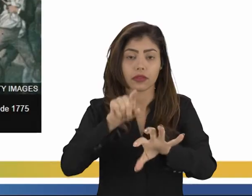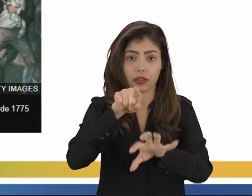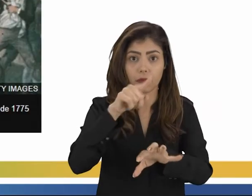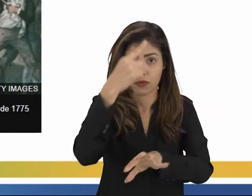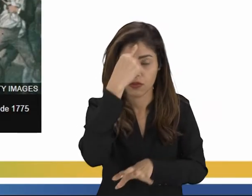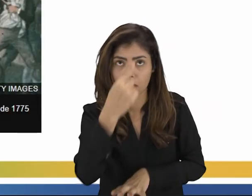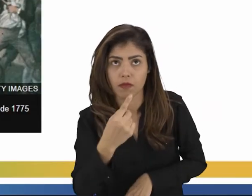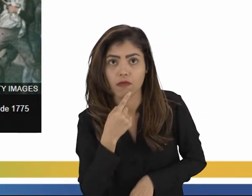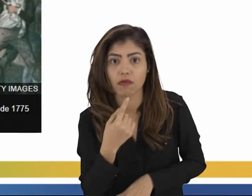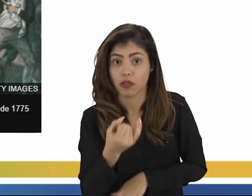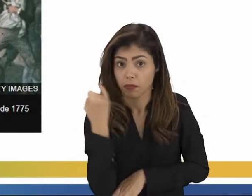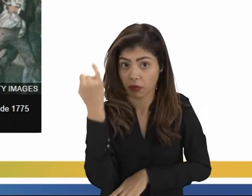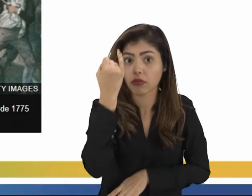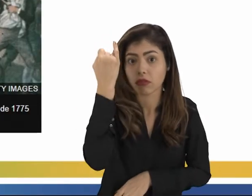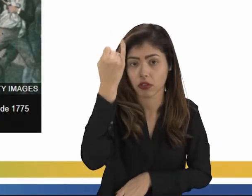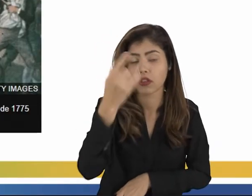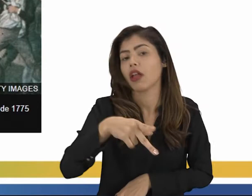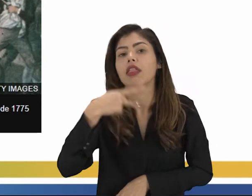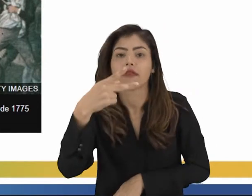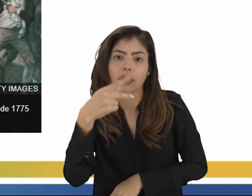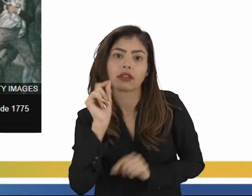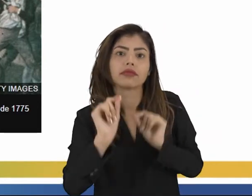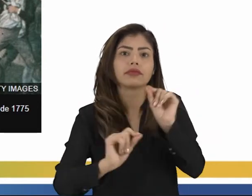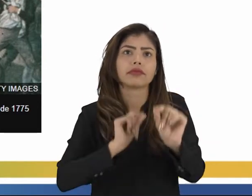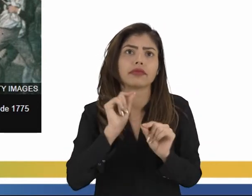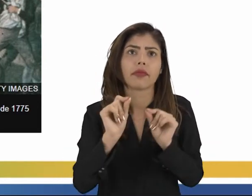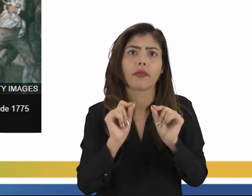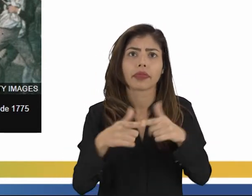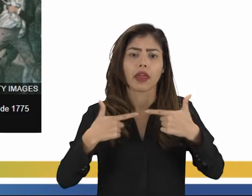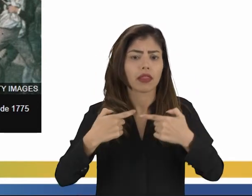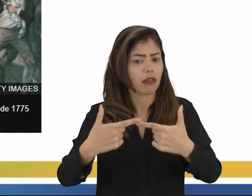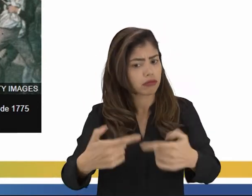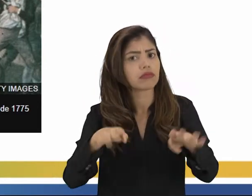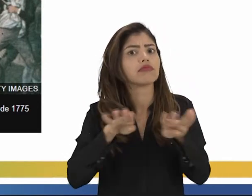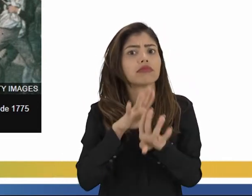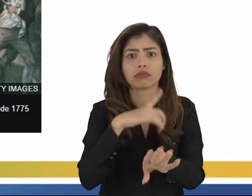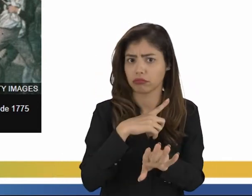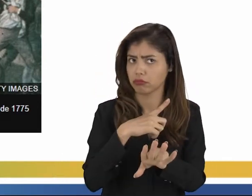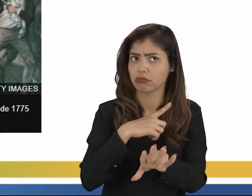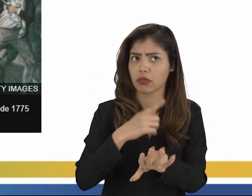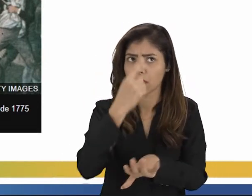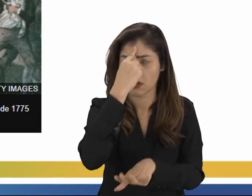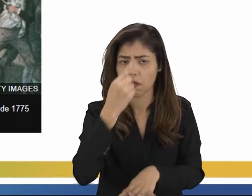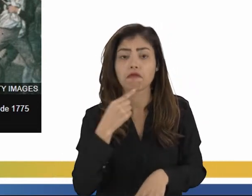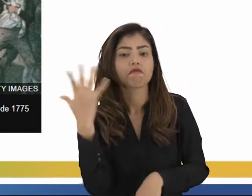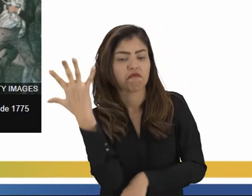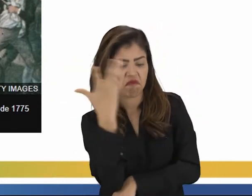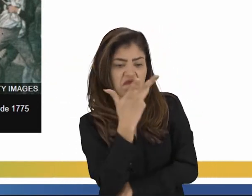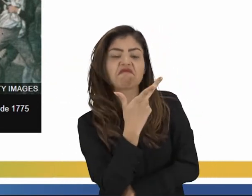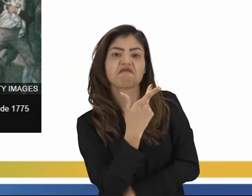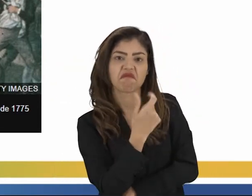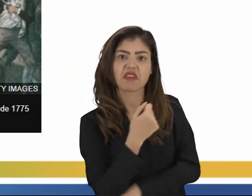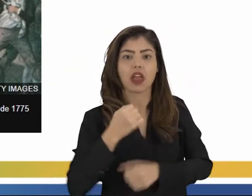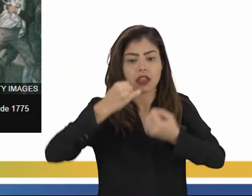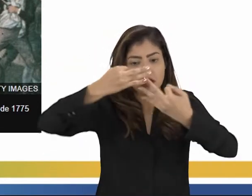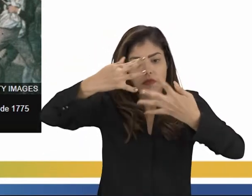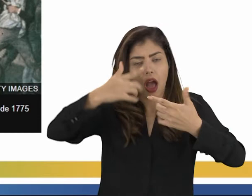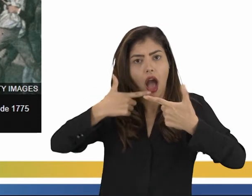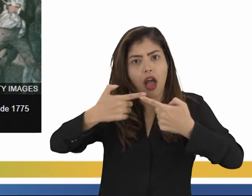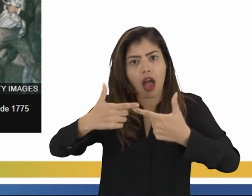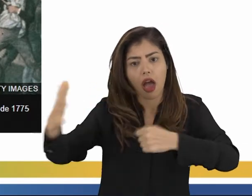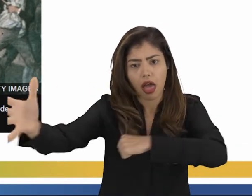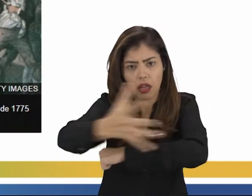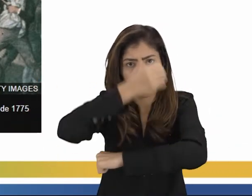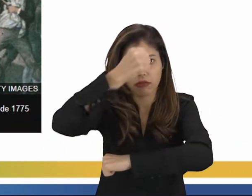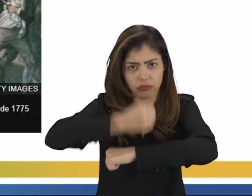uma imagem muito interessante, né? Ela fala aí da Batalha de Bunker Hill, uma imagem muito bonita, retrata aí a Guerra de